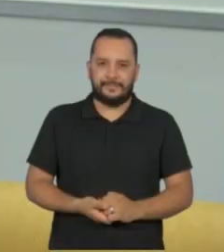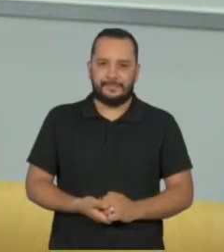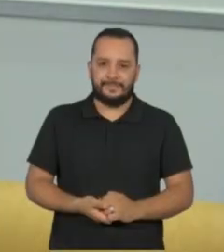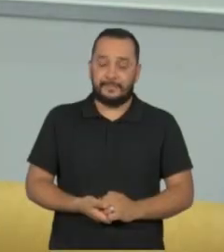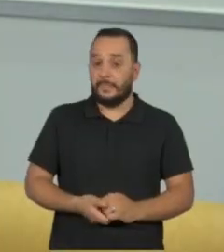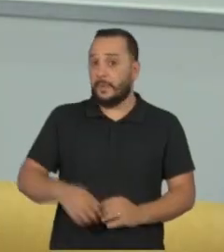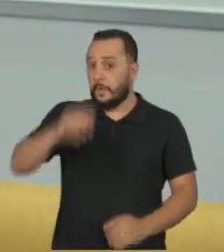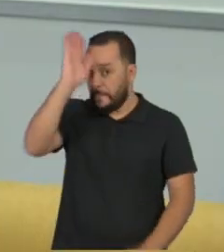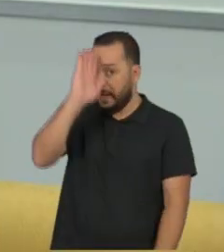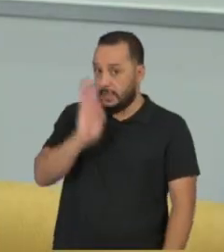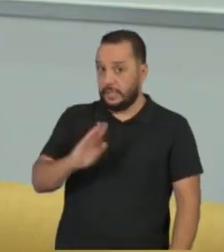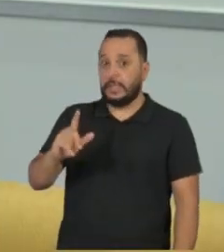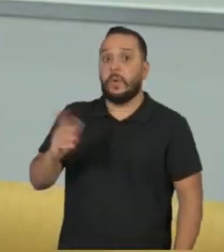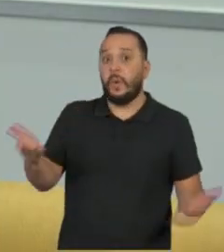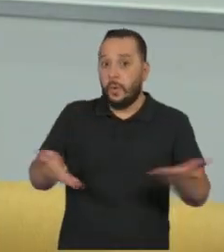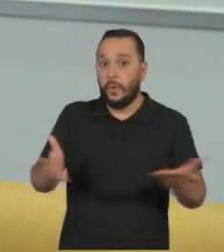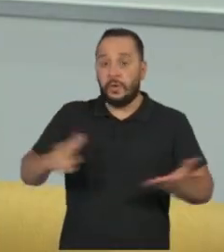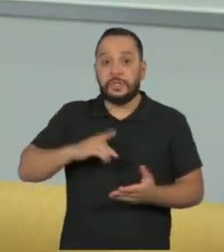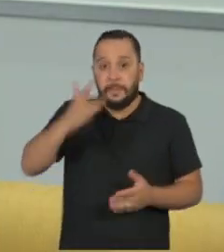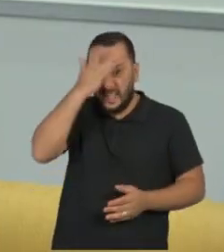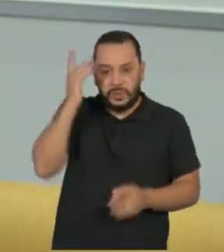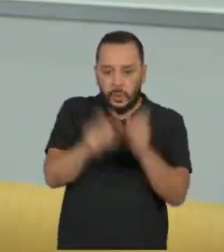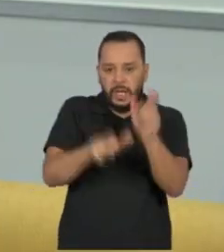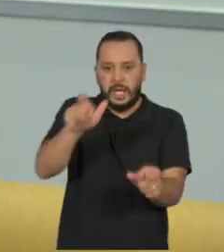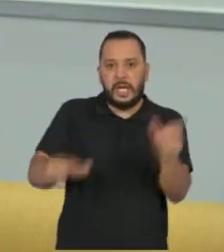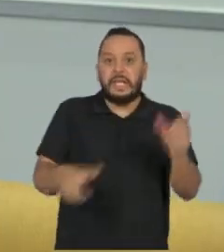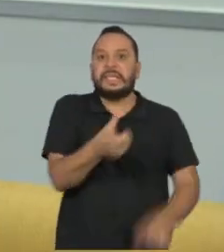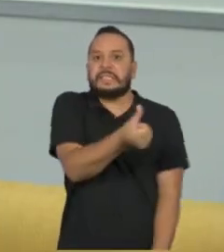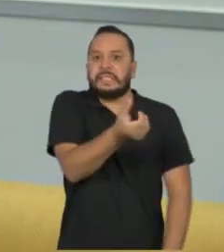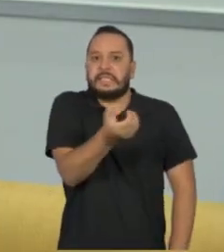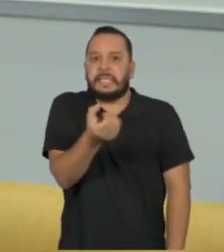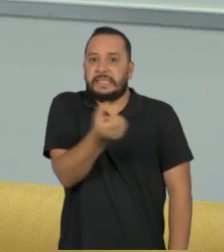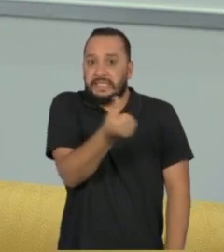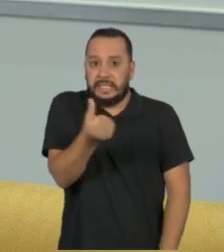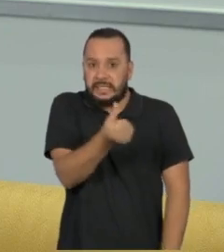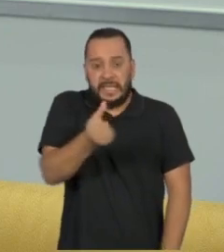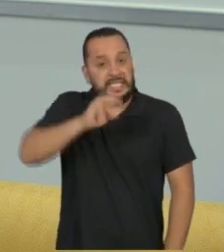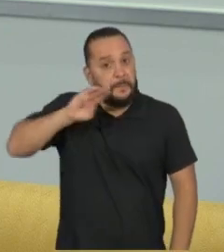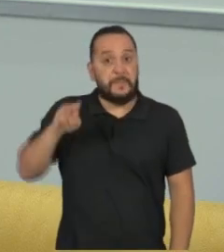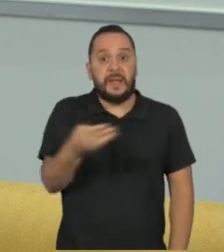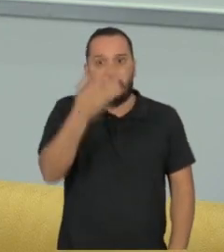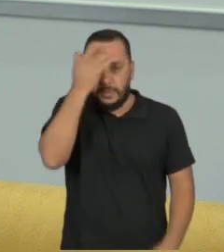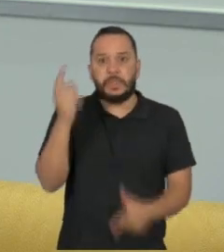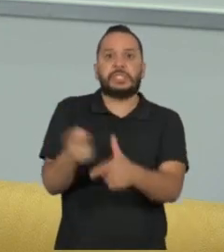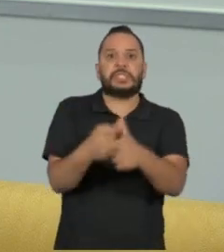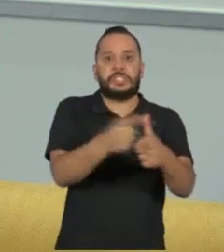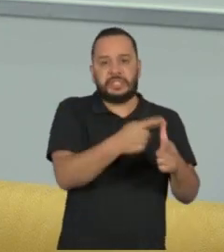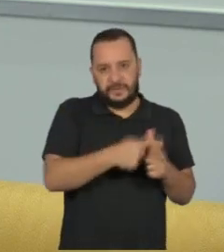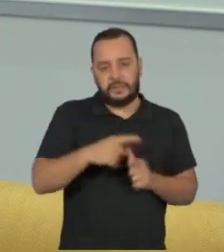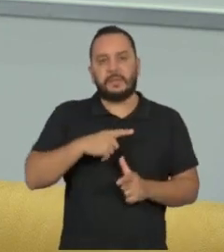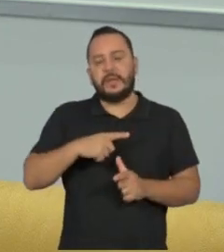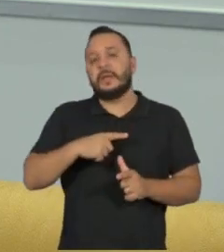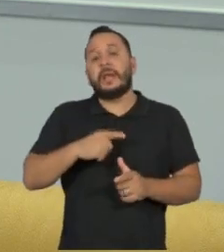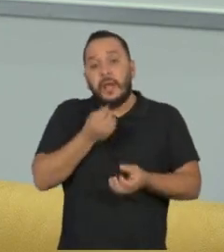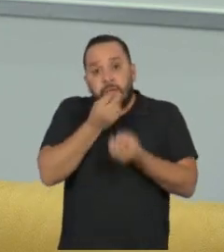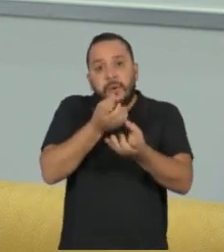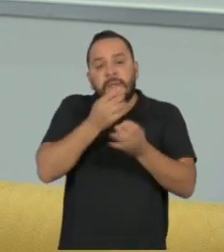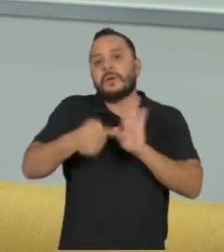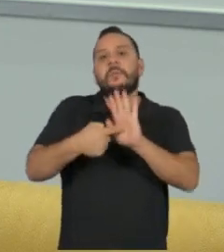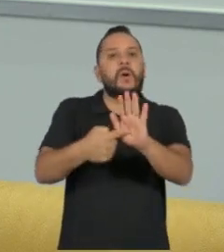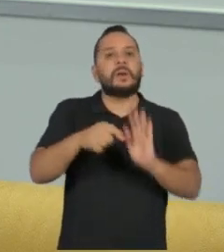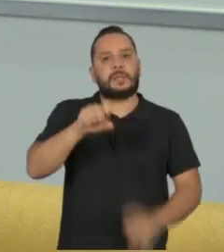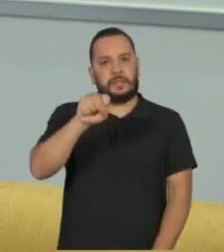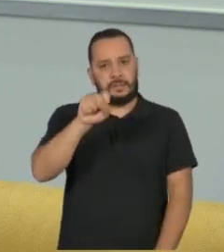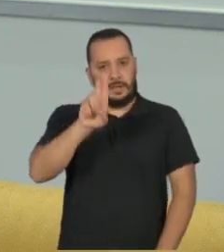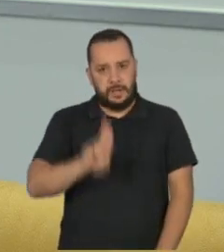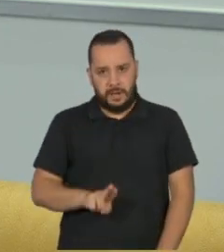O Brasil tem hoje 66 milhões de inadimplentes, segundo a Serasa. As razões para tanta gente